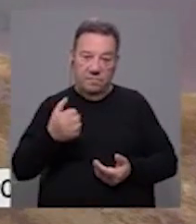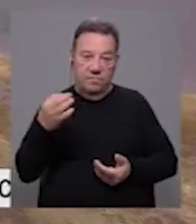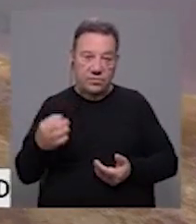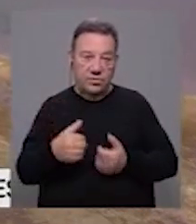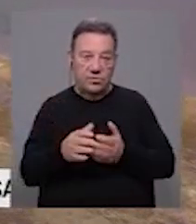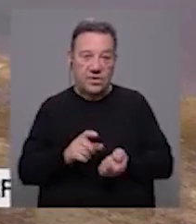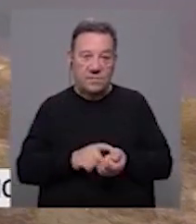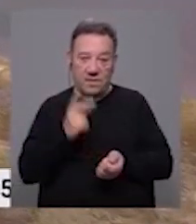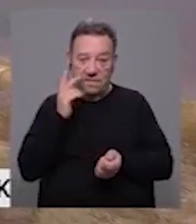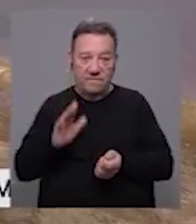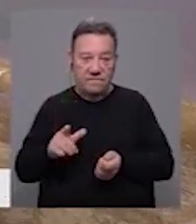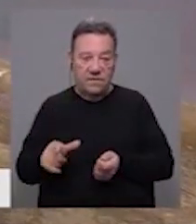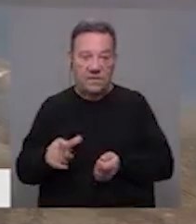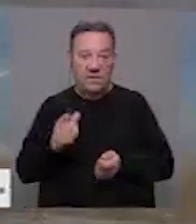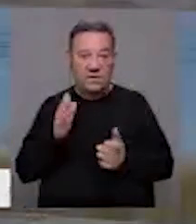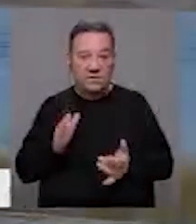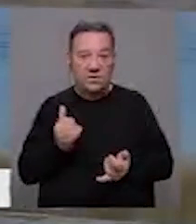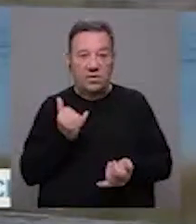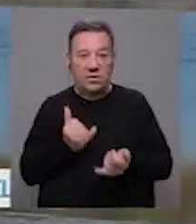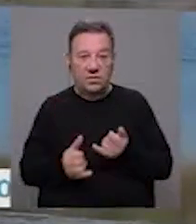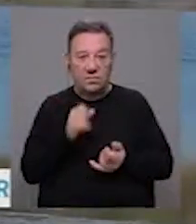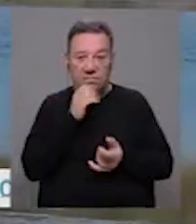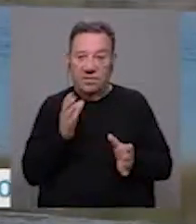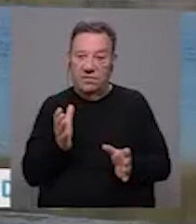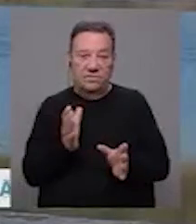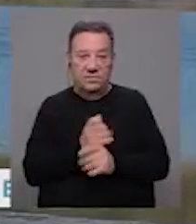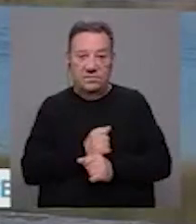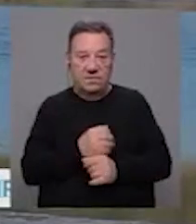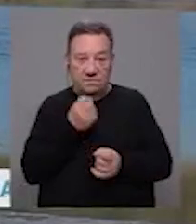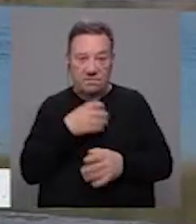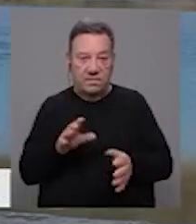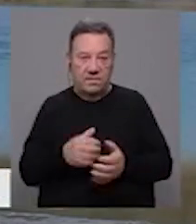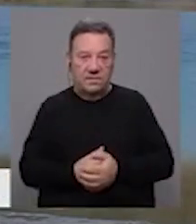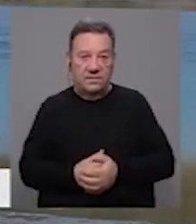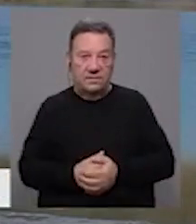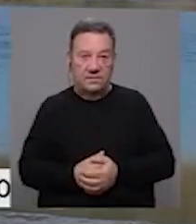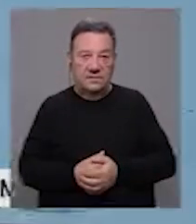das espécies que aqui vivem estão em risco de extinção.